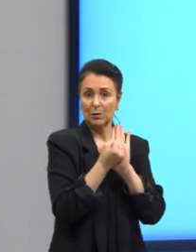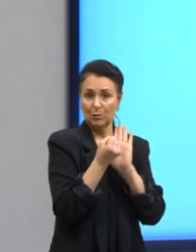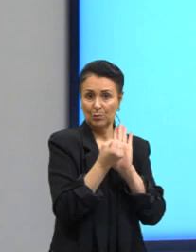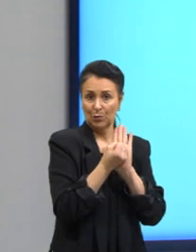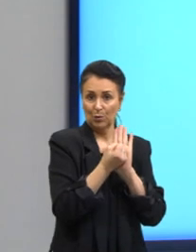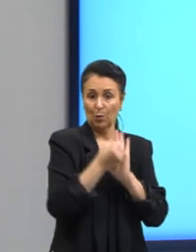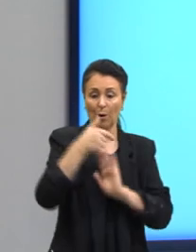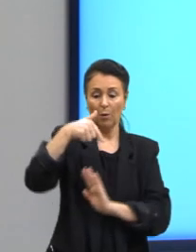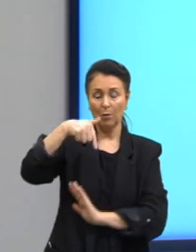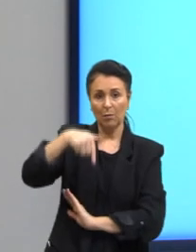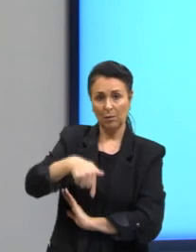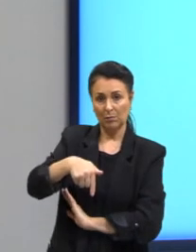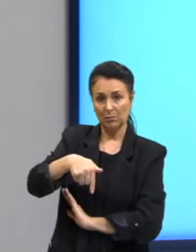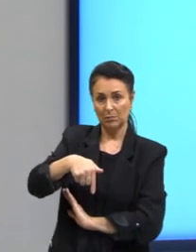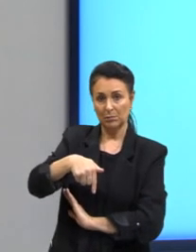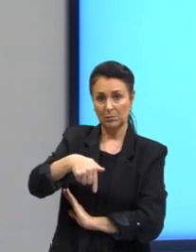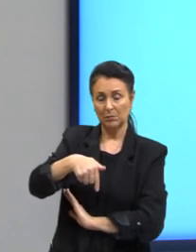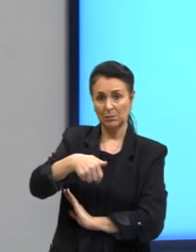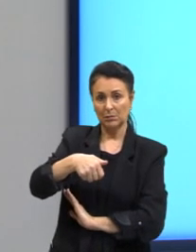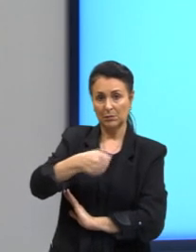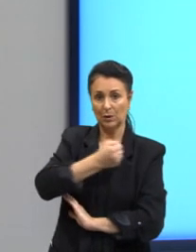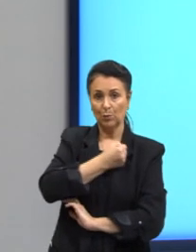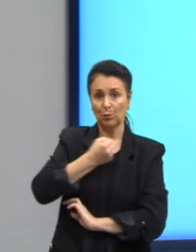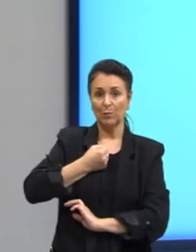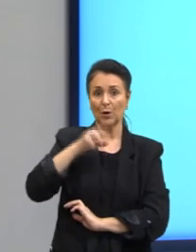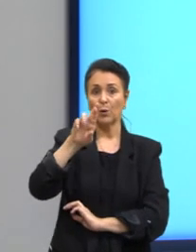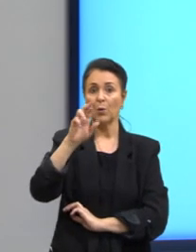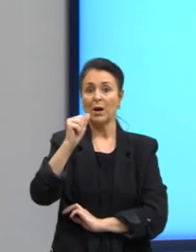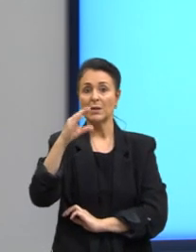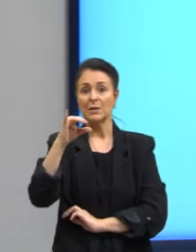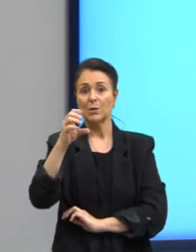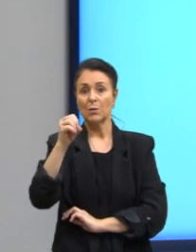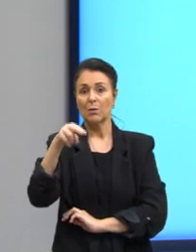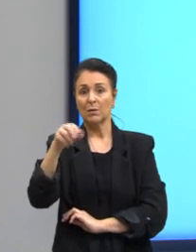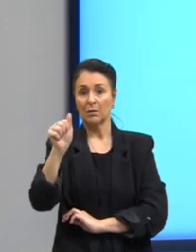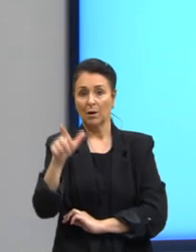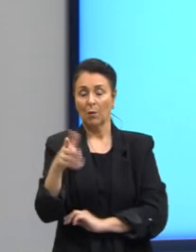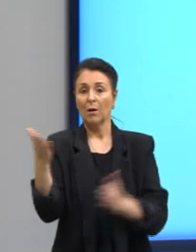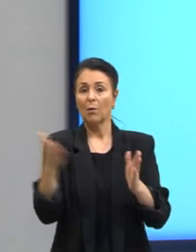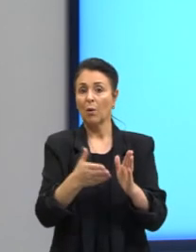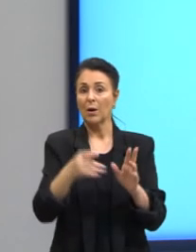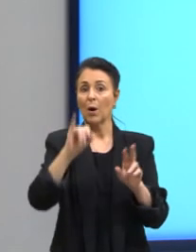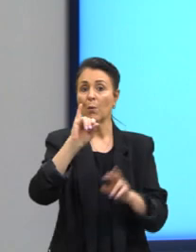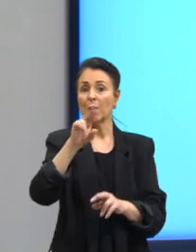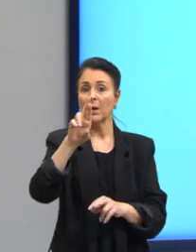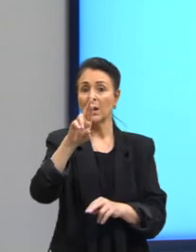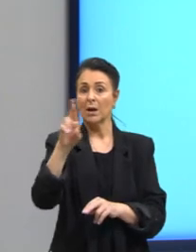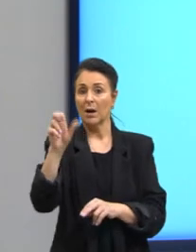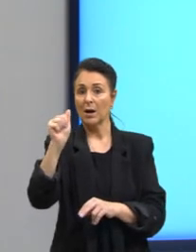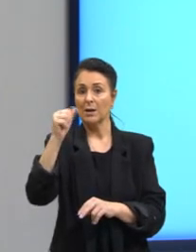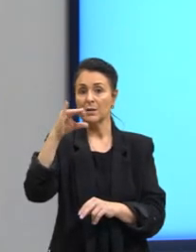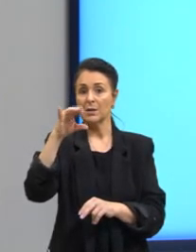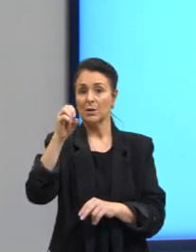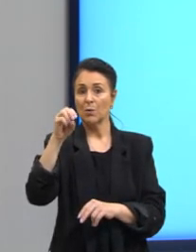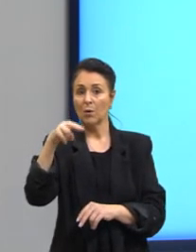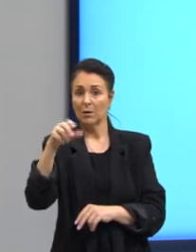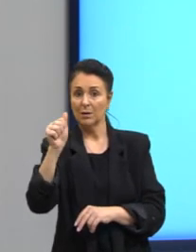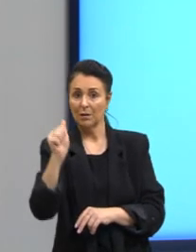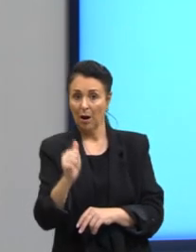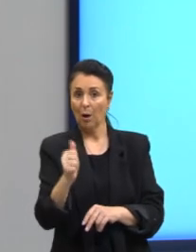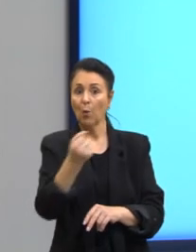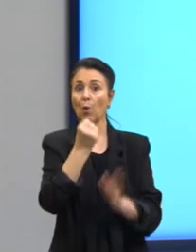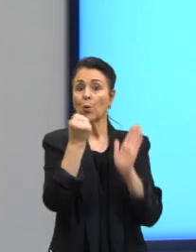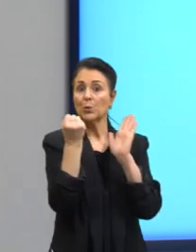é um que número racional símbolo o que é um que e o número raça irracional o símbolo é o e então o